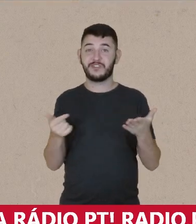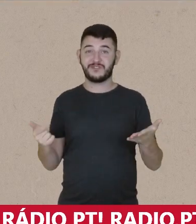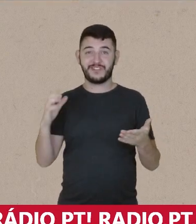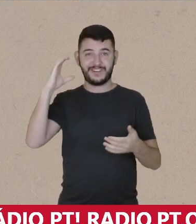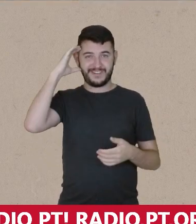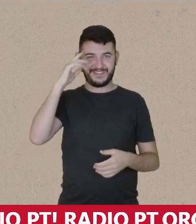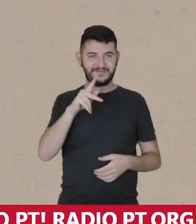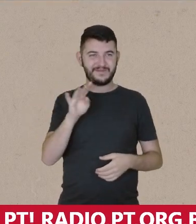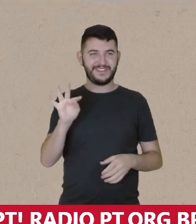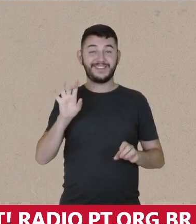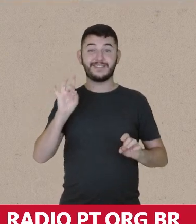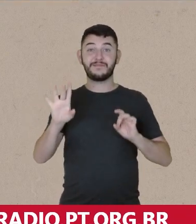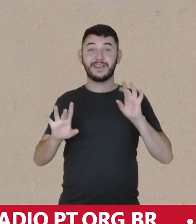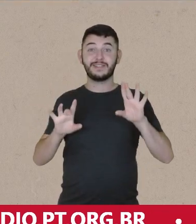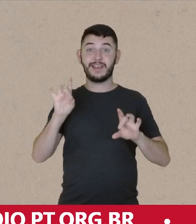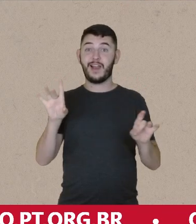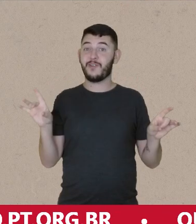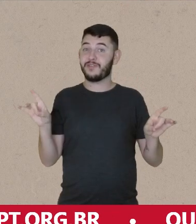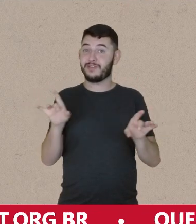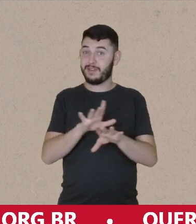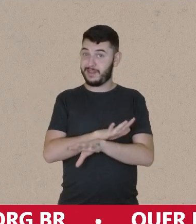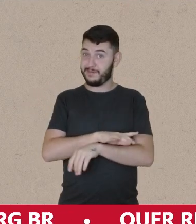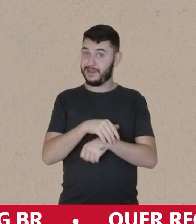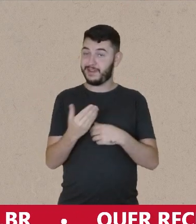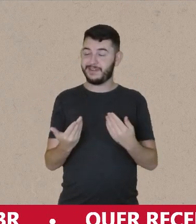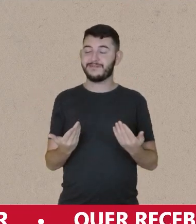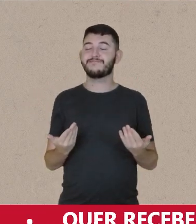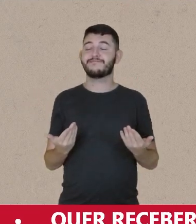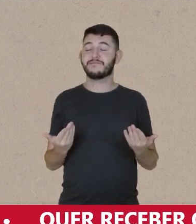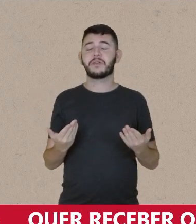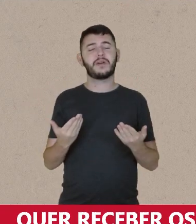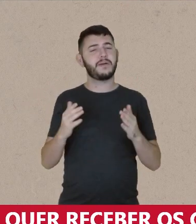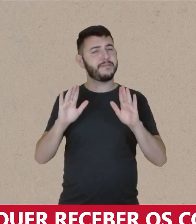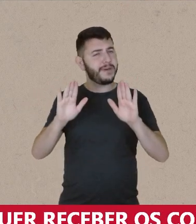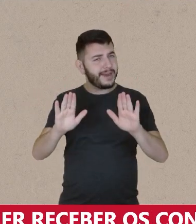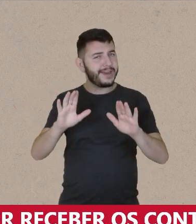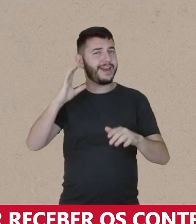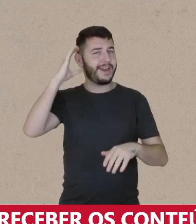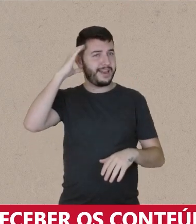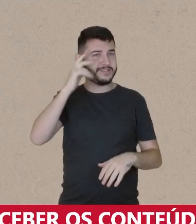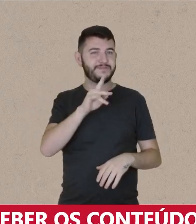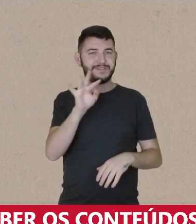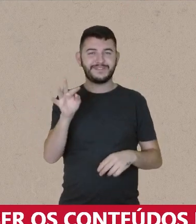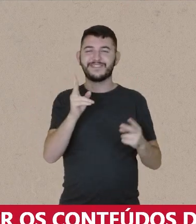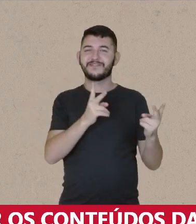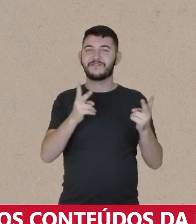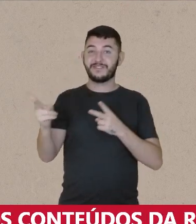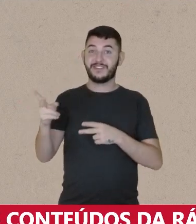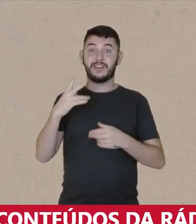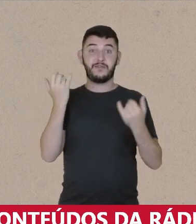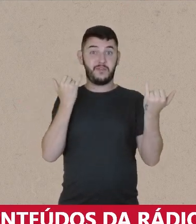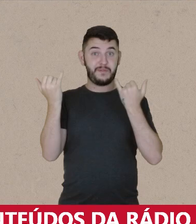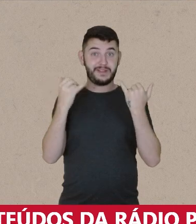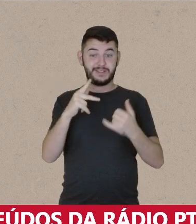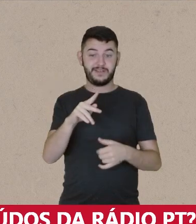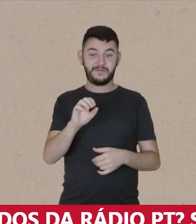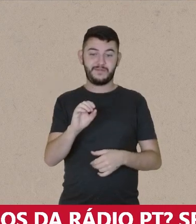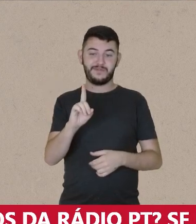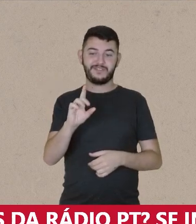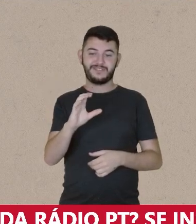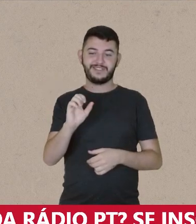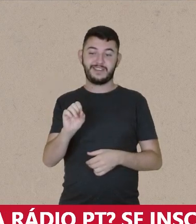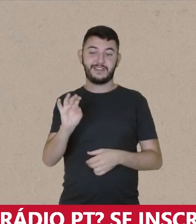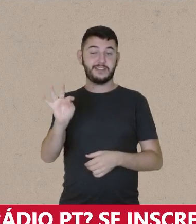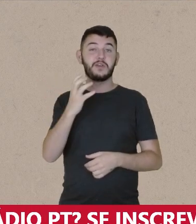PT Especial termina agora, mas a Rádio PT segue no ar com informação, podcasts e muita